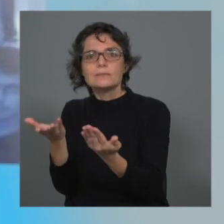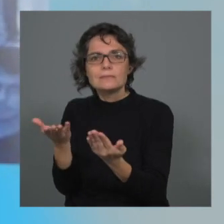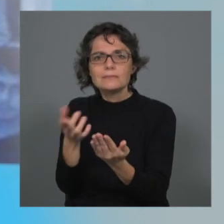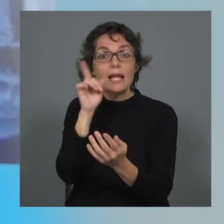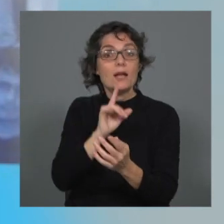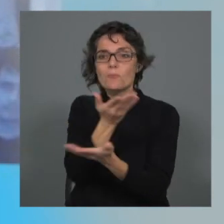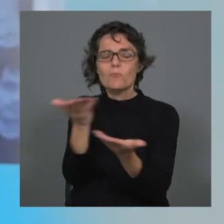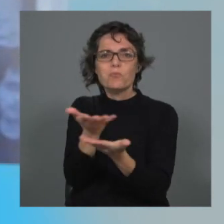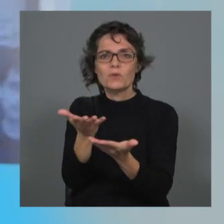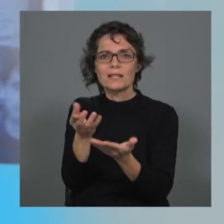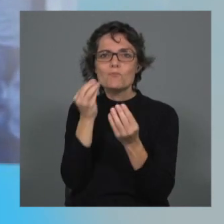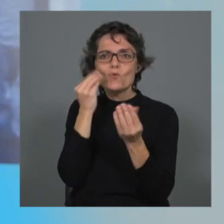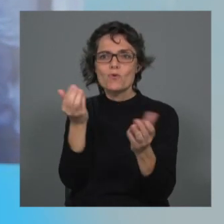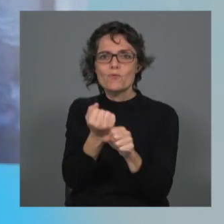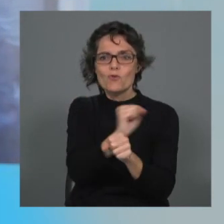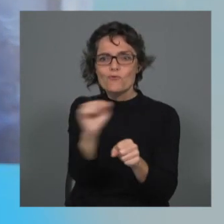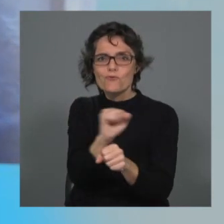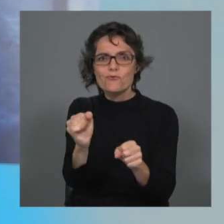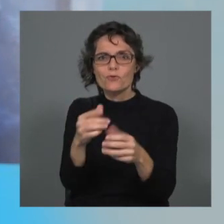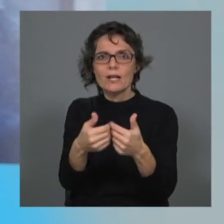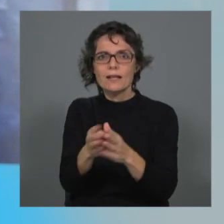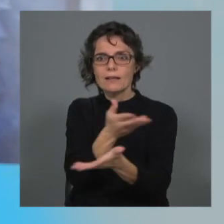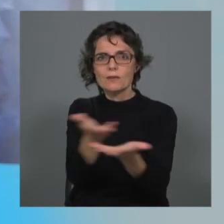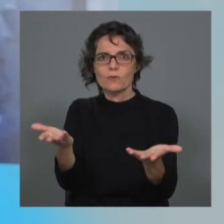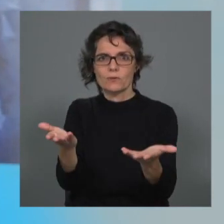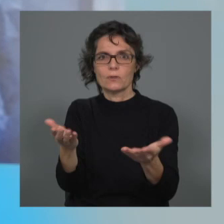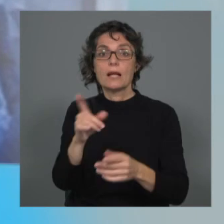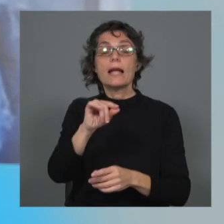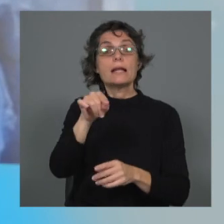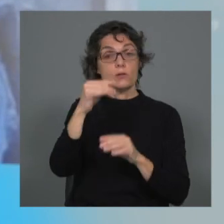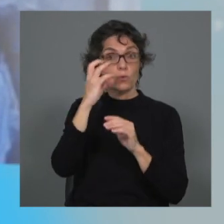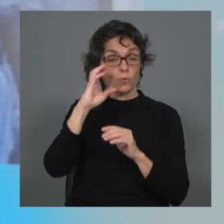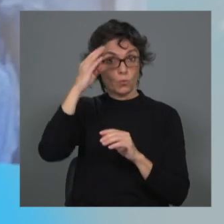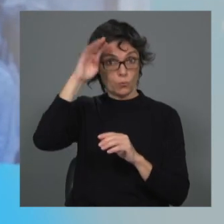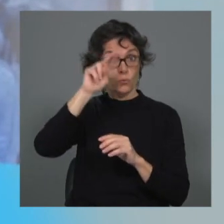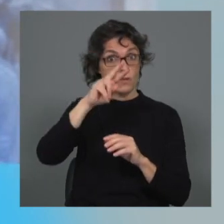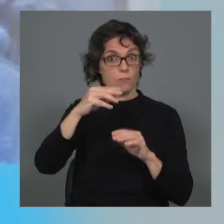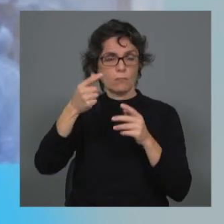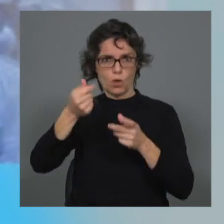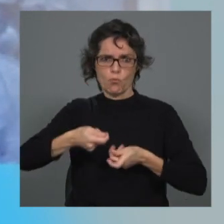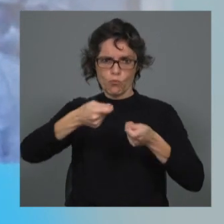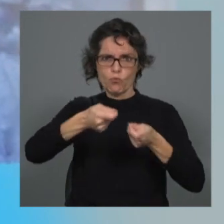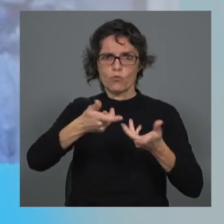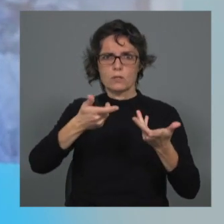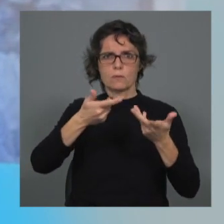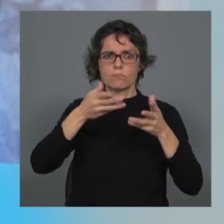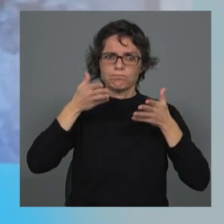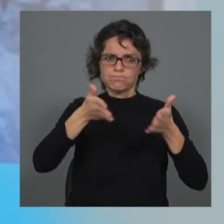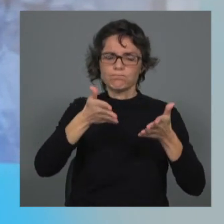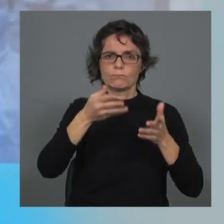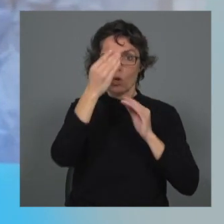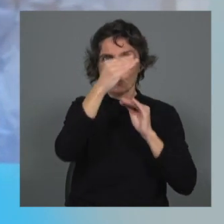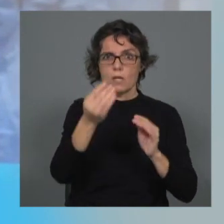possível, através de um forte investimento na educação, através do desigradamento da educação de infância ou a